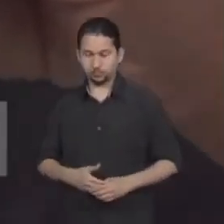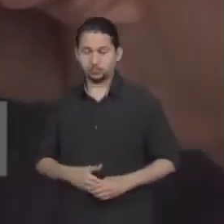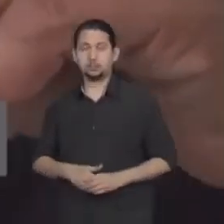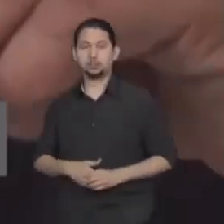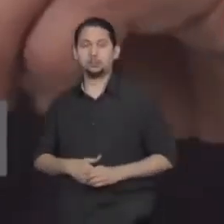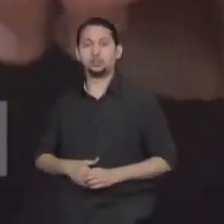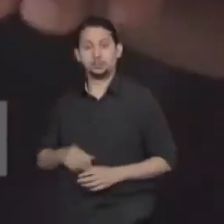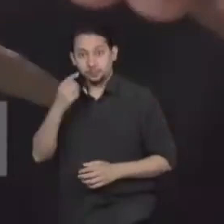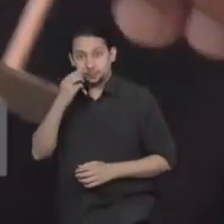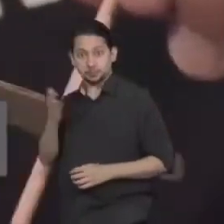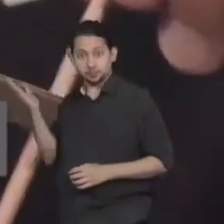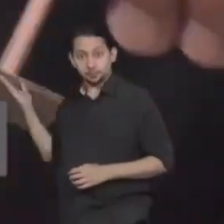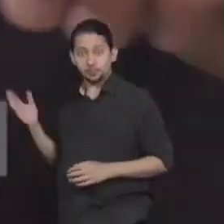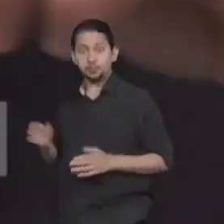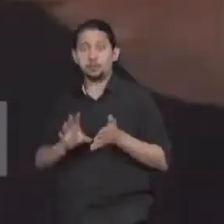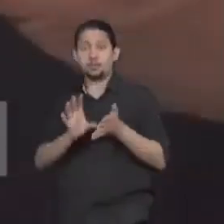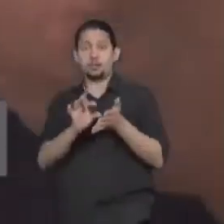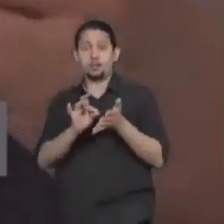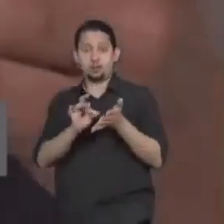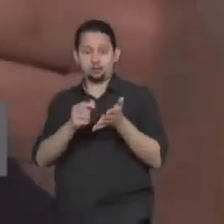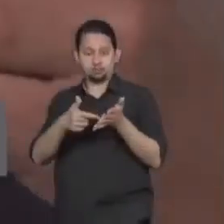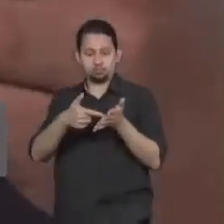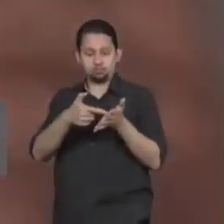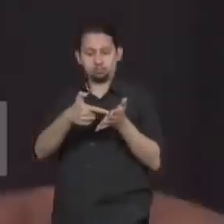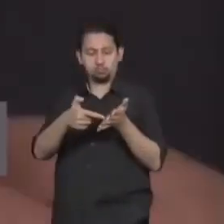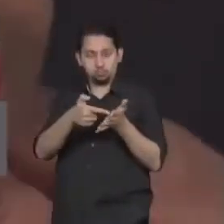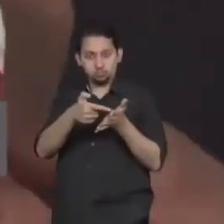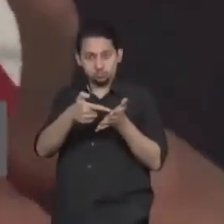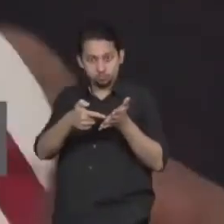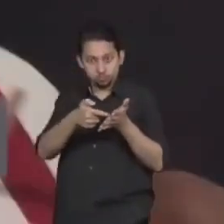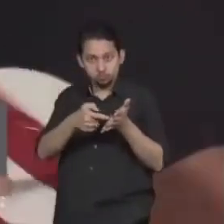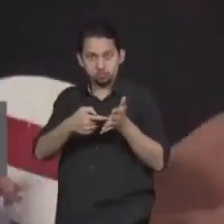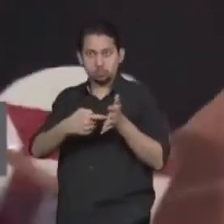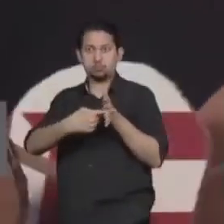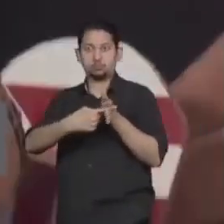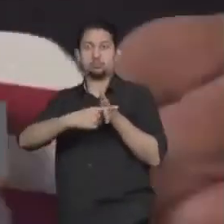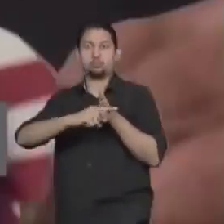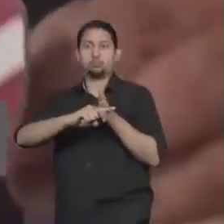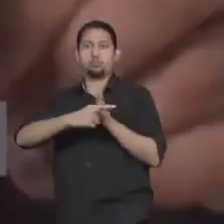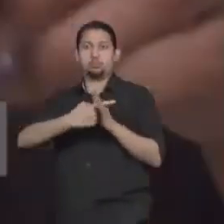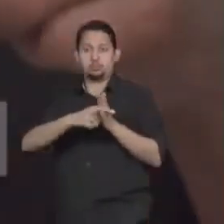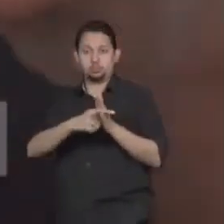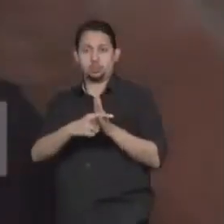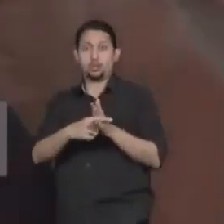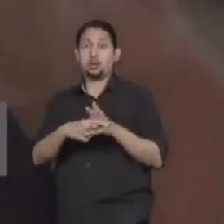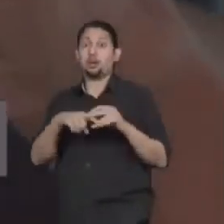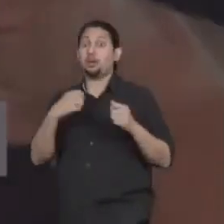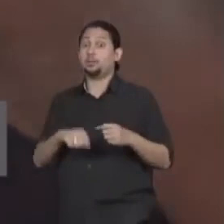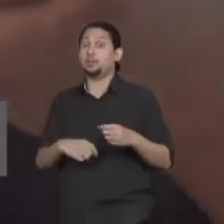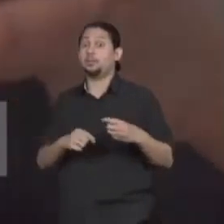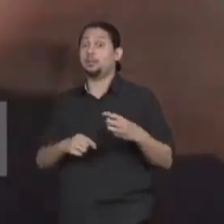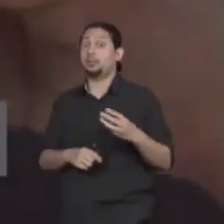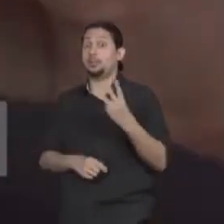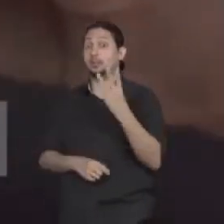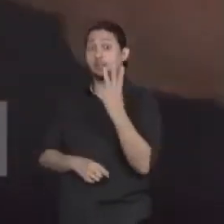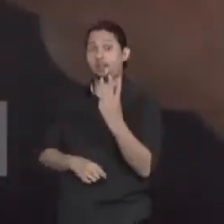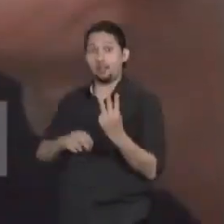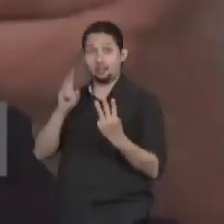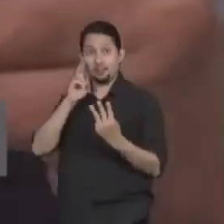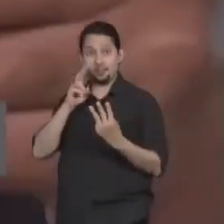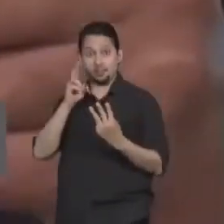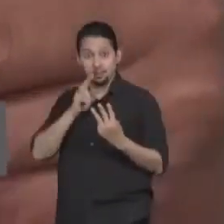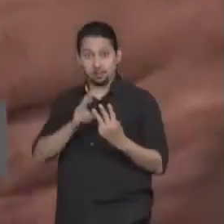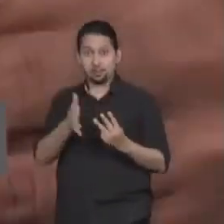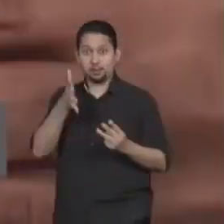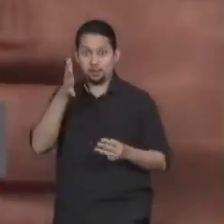para colar a polia do meio, a polia que vai no